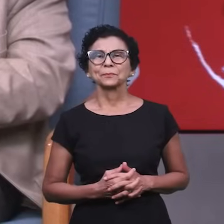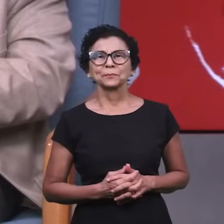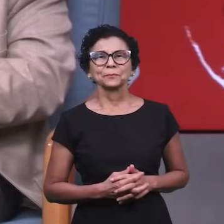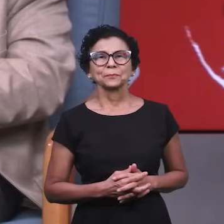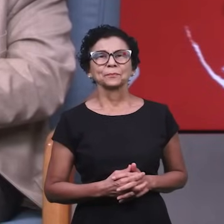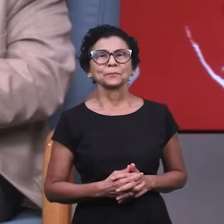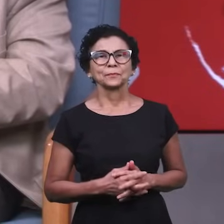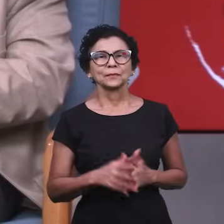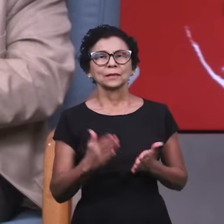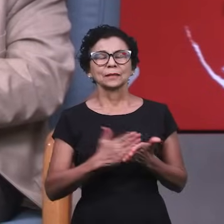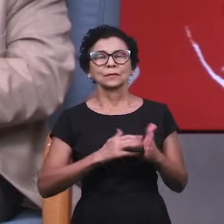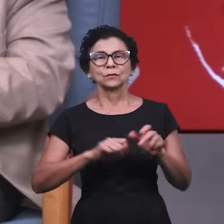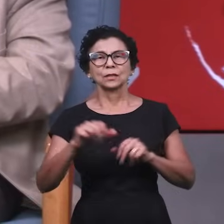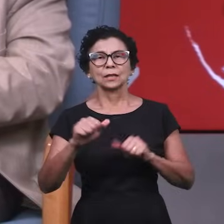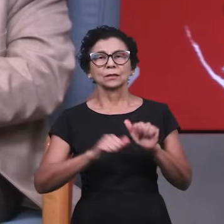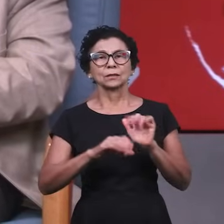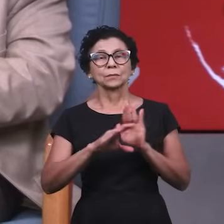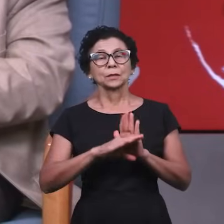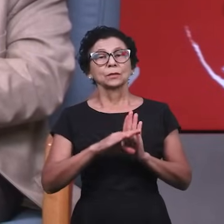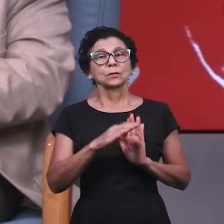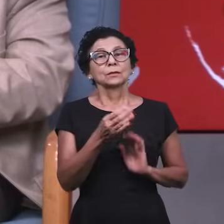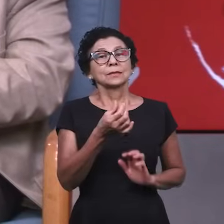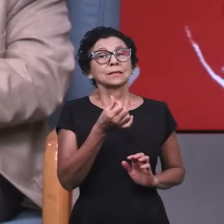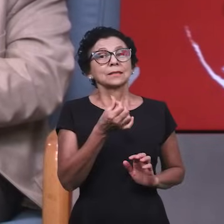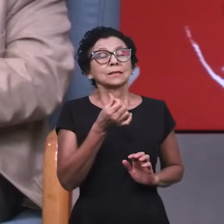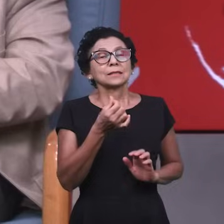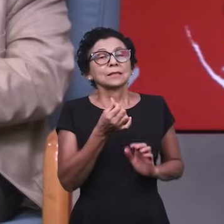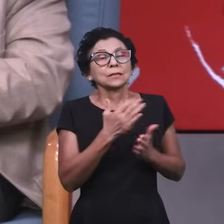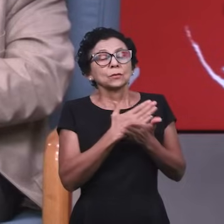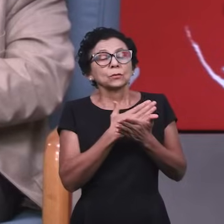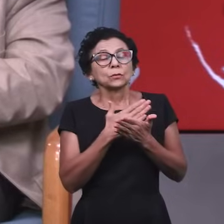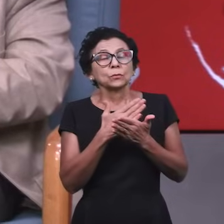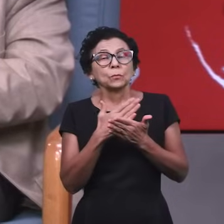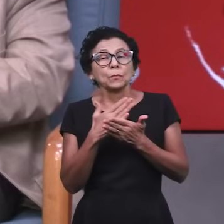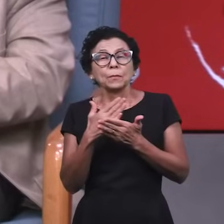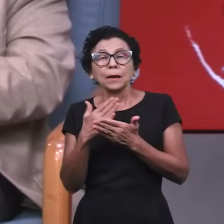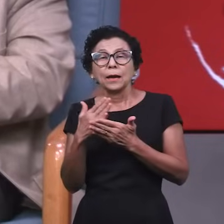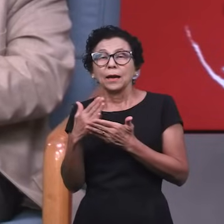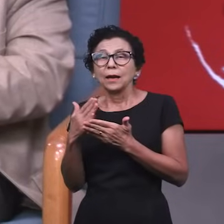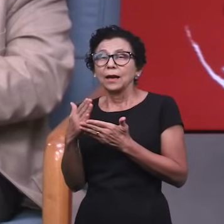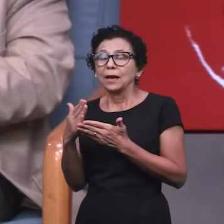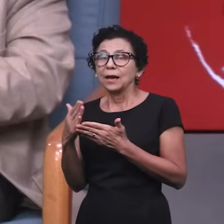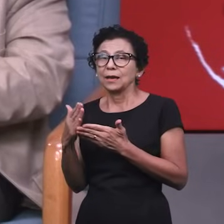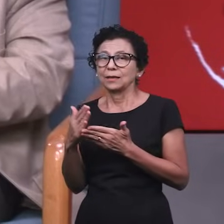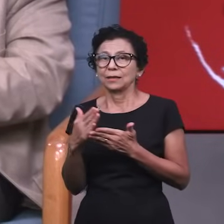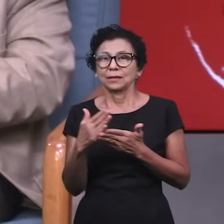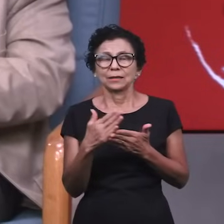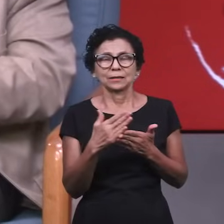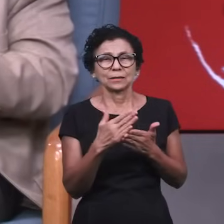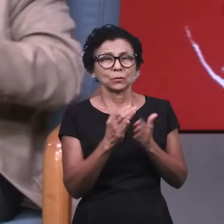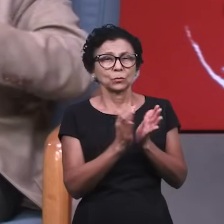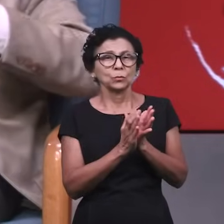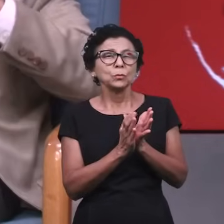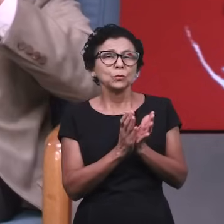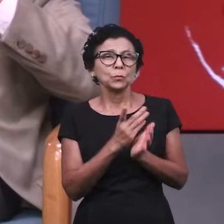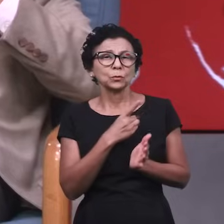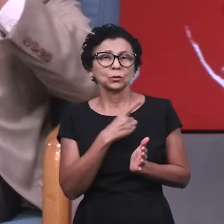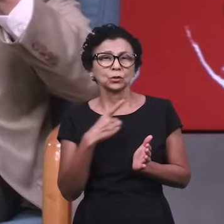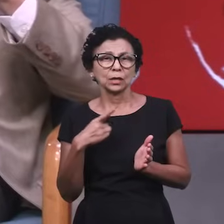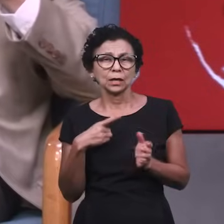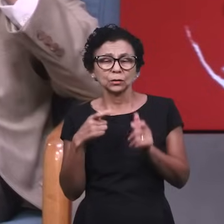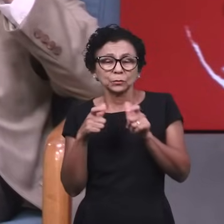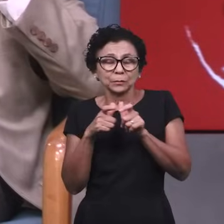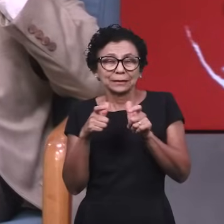6 do livro de Atos, quando surgem os primeiros diáconos no início da igreja, e nós vamos